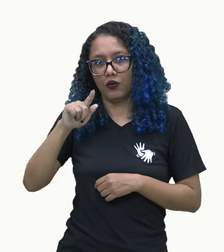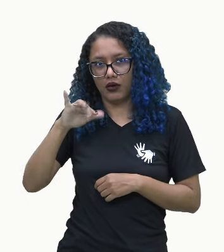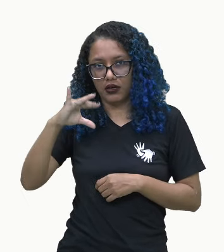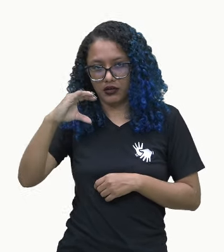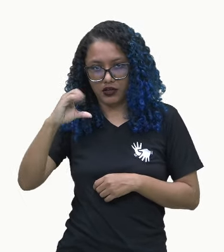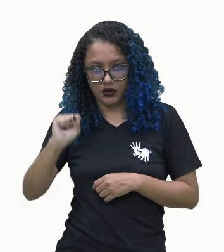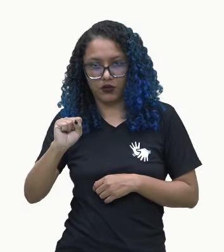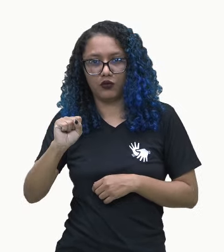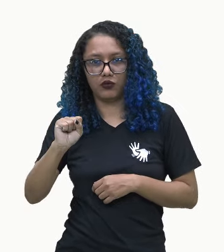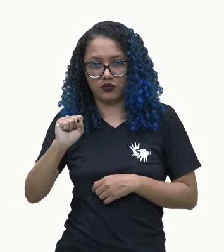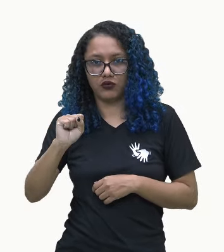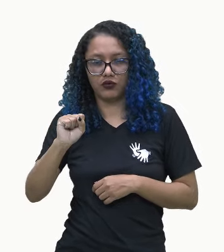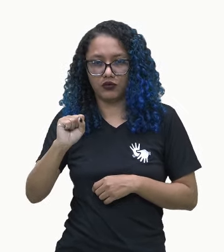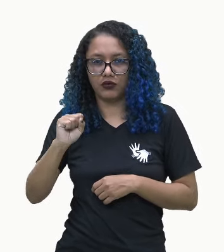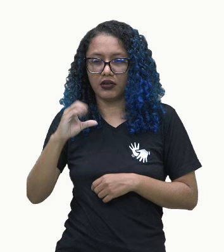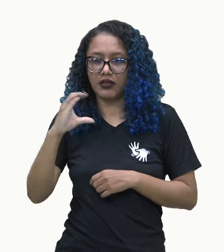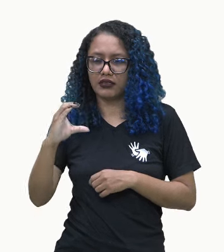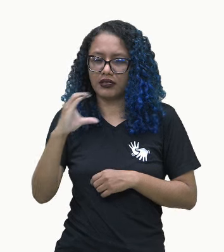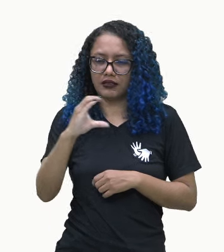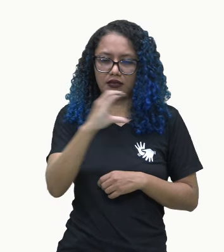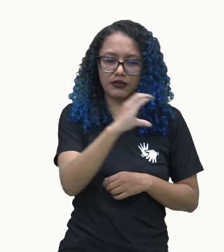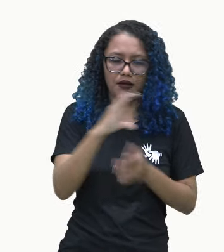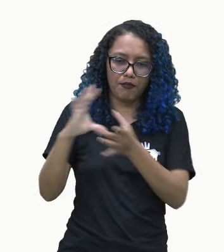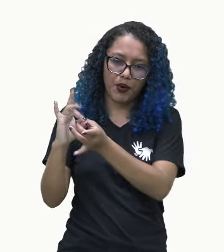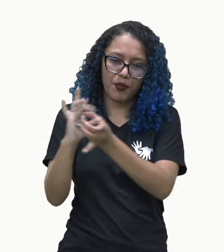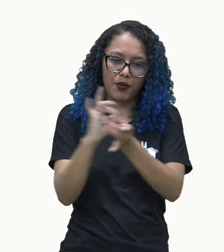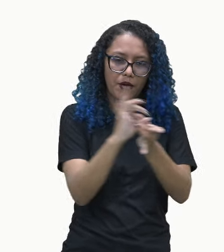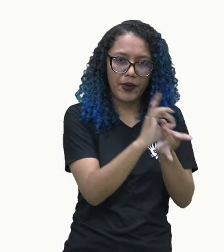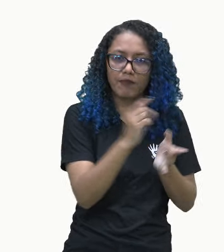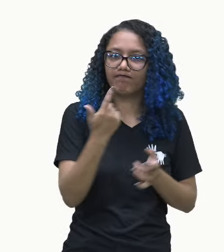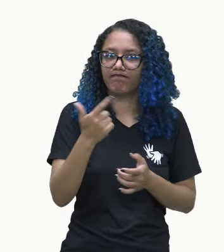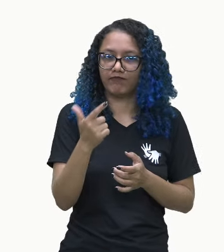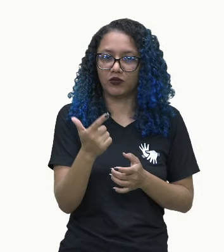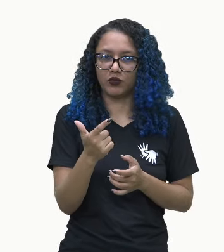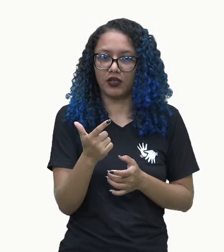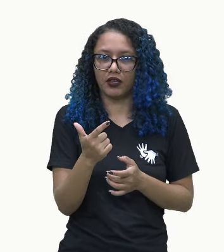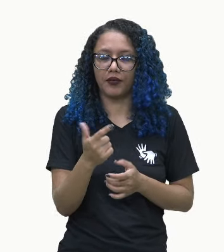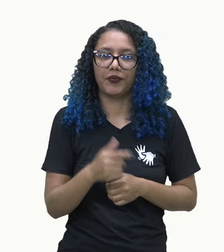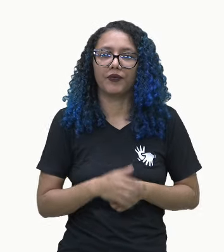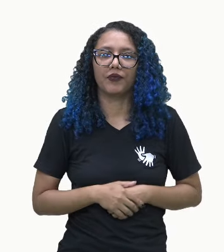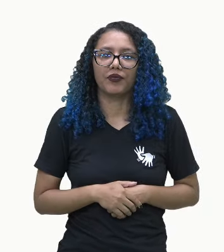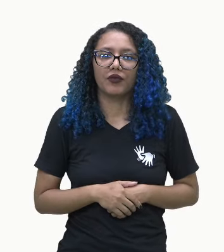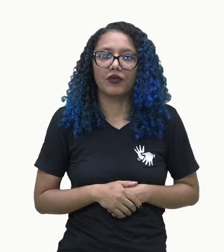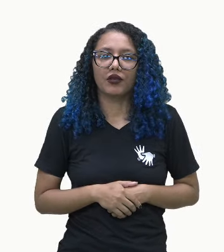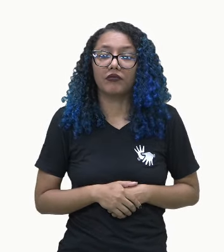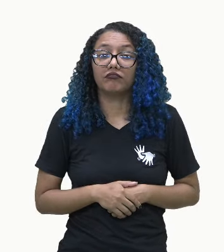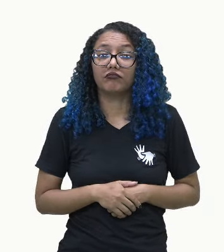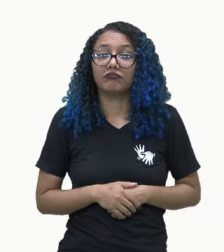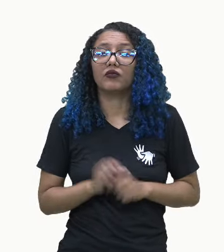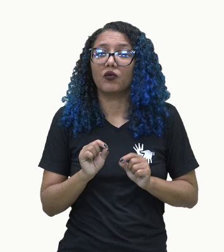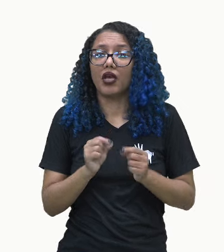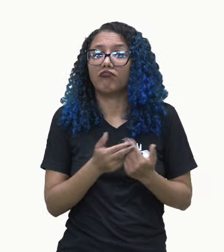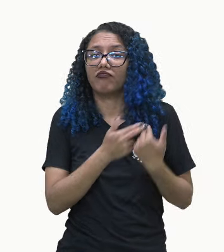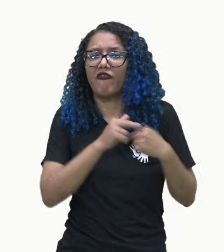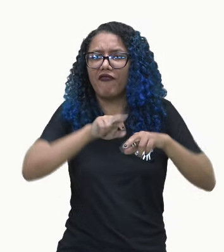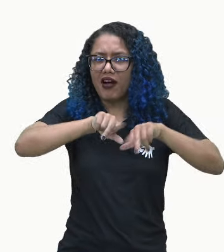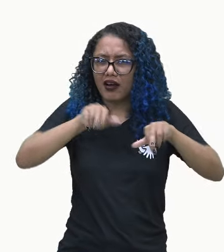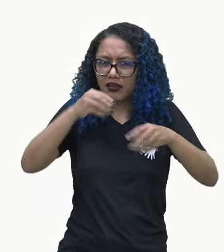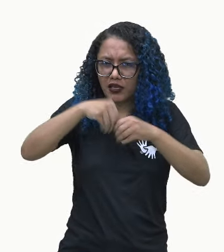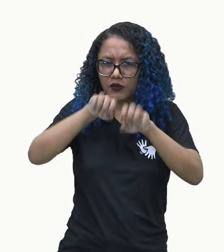formam cadeias carbônicas, que desempenham papéis diversos na estrutura